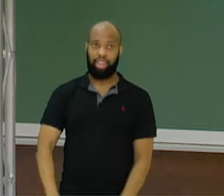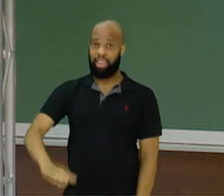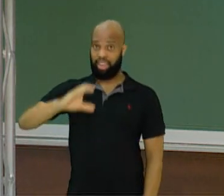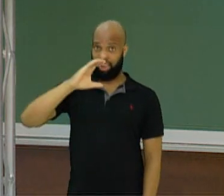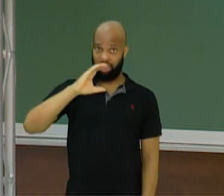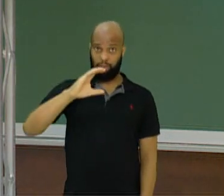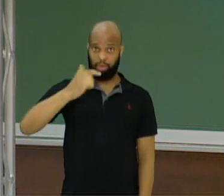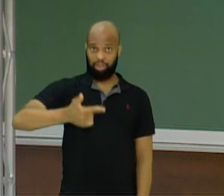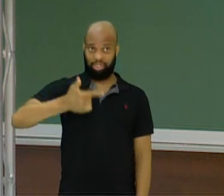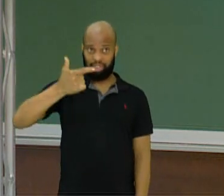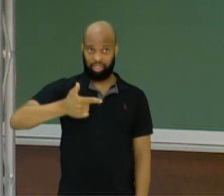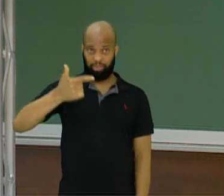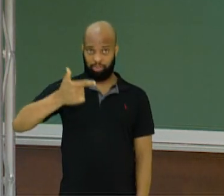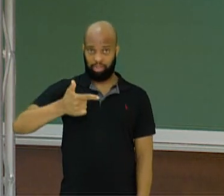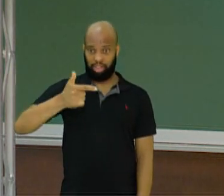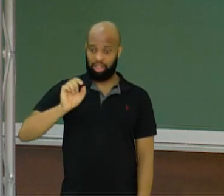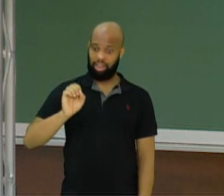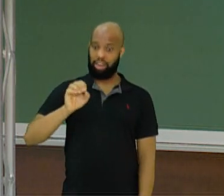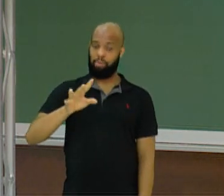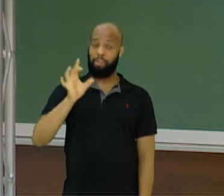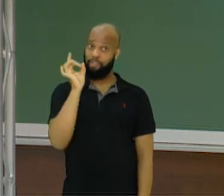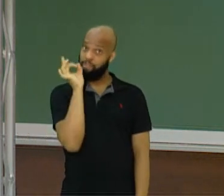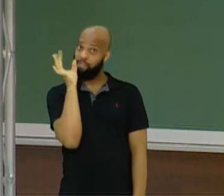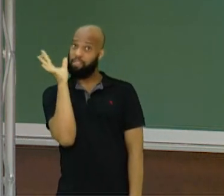Carbonos secundários, eles liberam mais